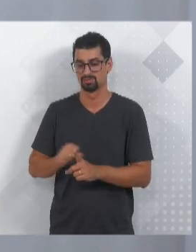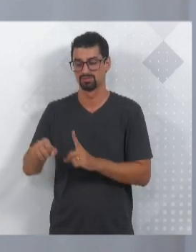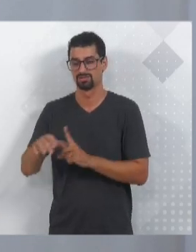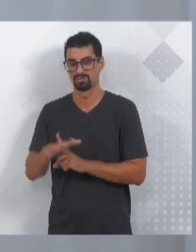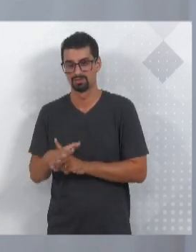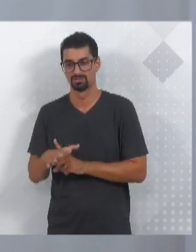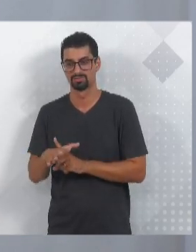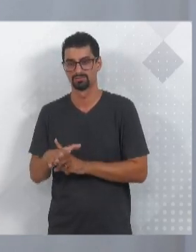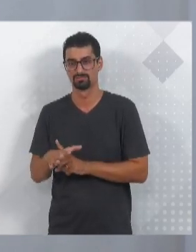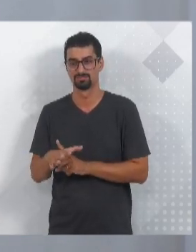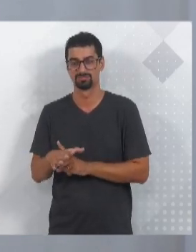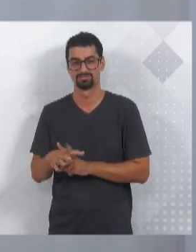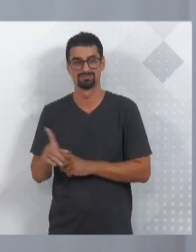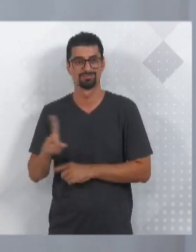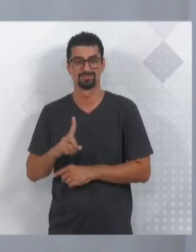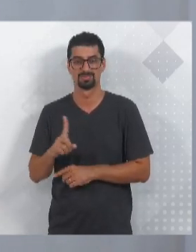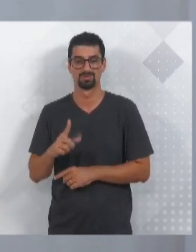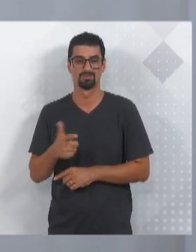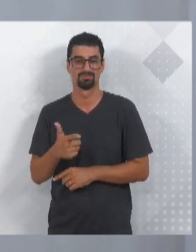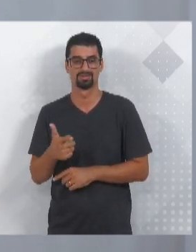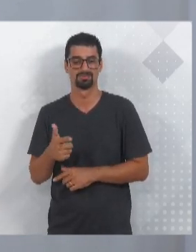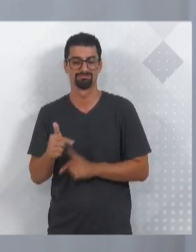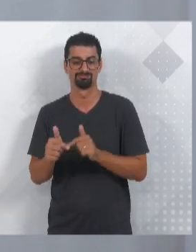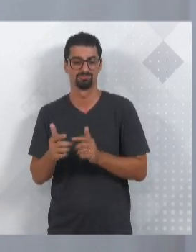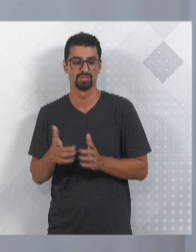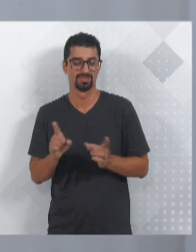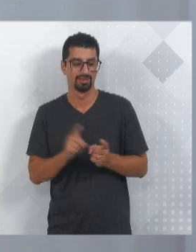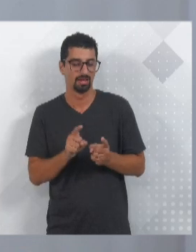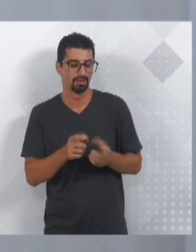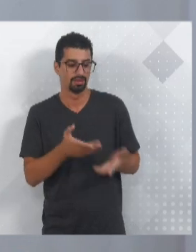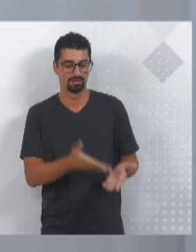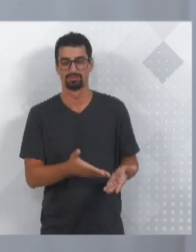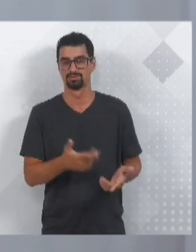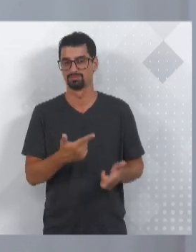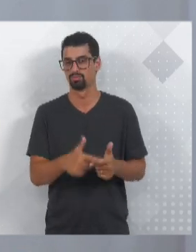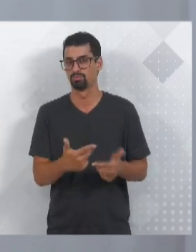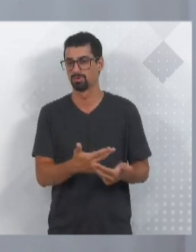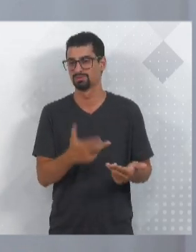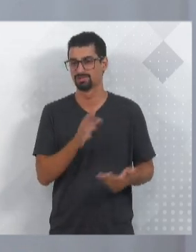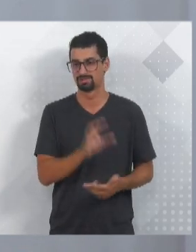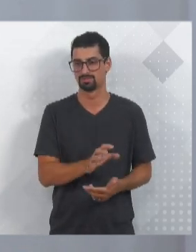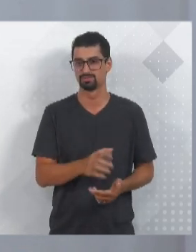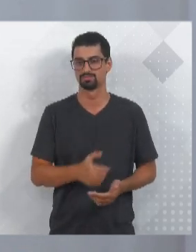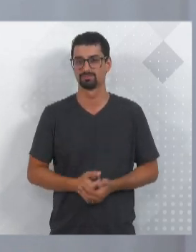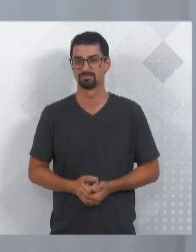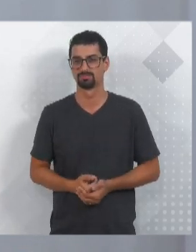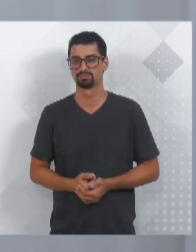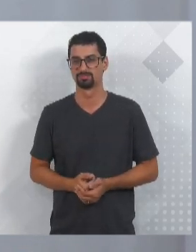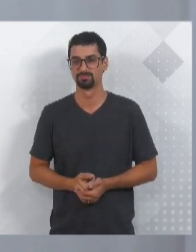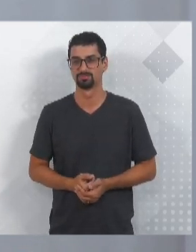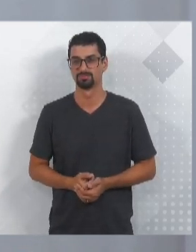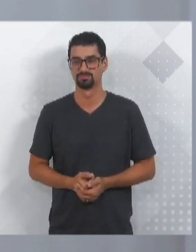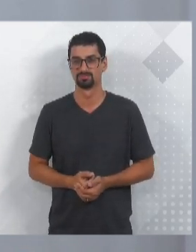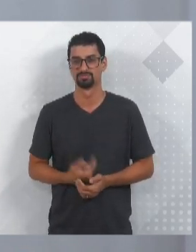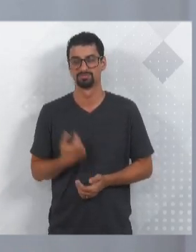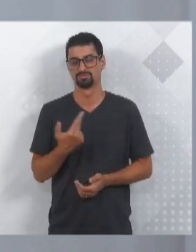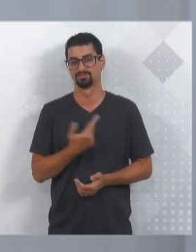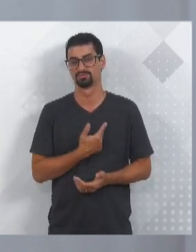assistência social, não atua nessa linha. Então, a gente acaba